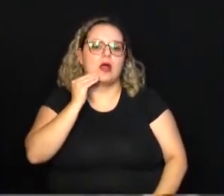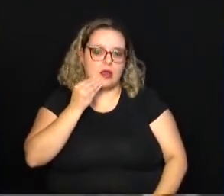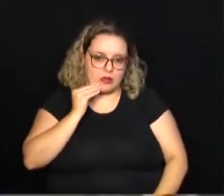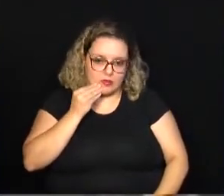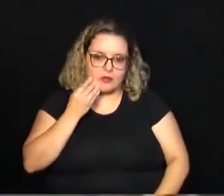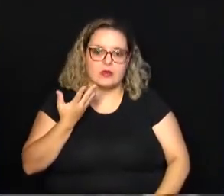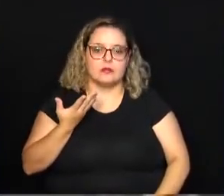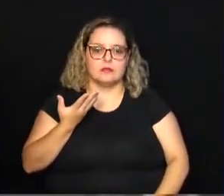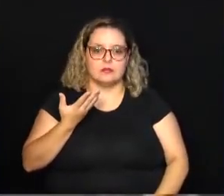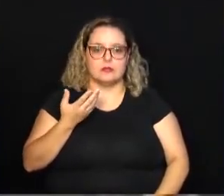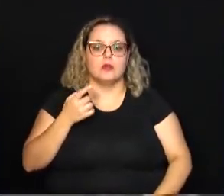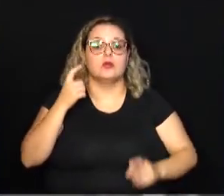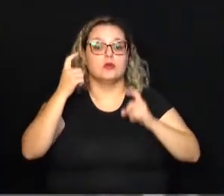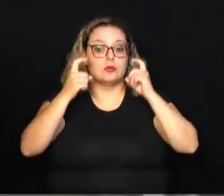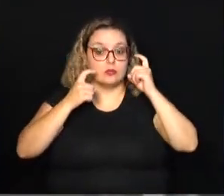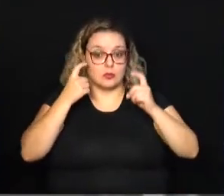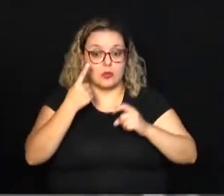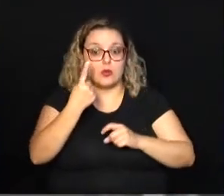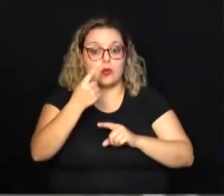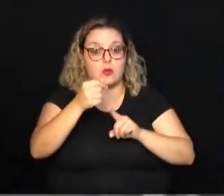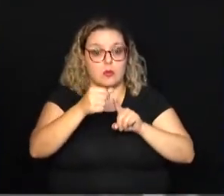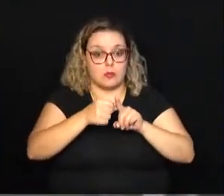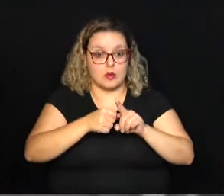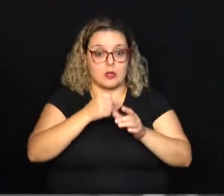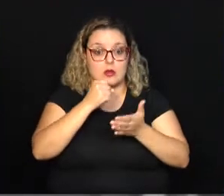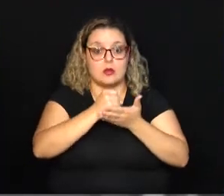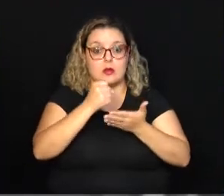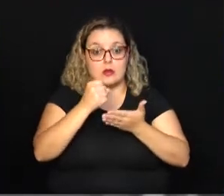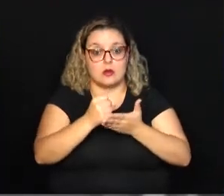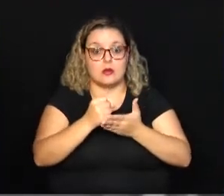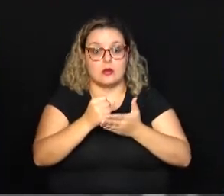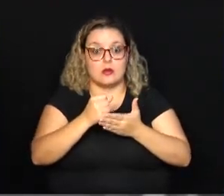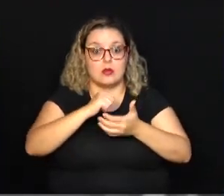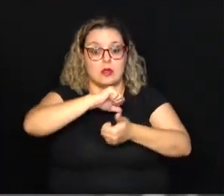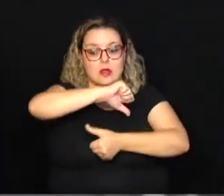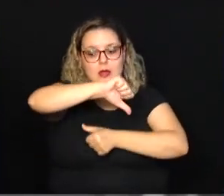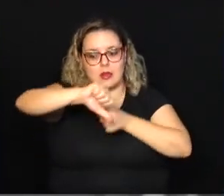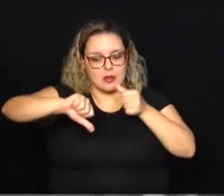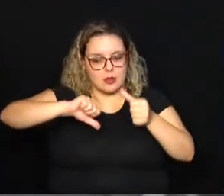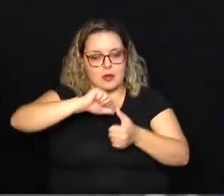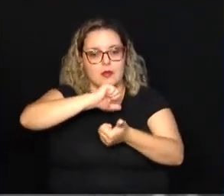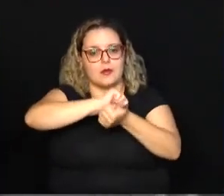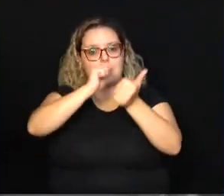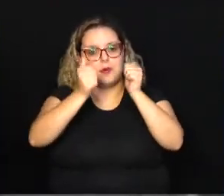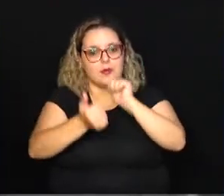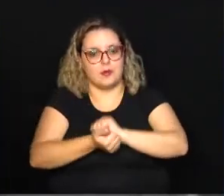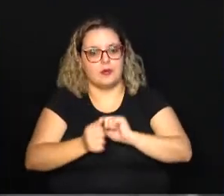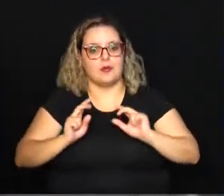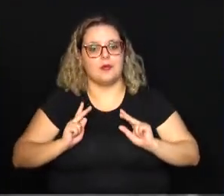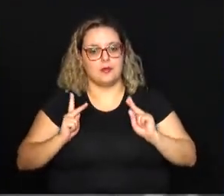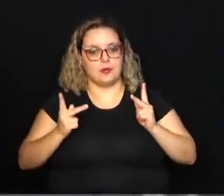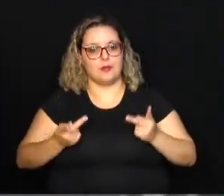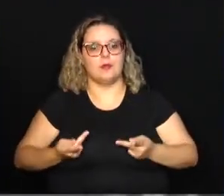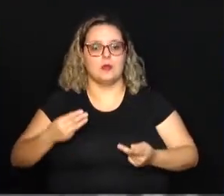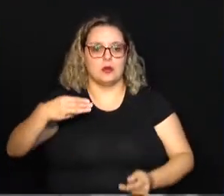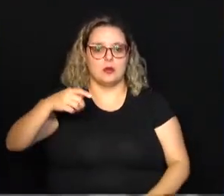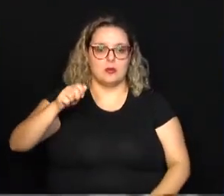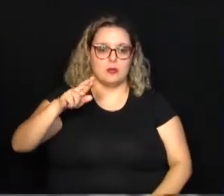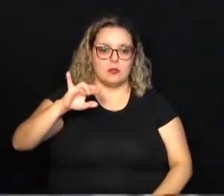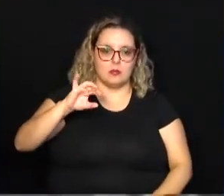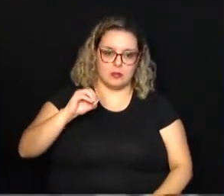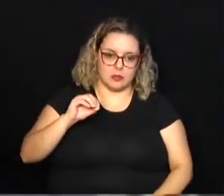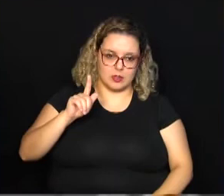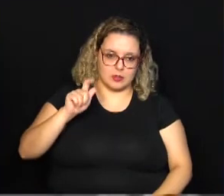me preocupando, eu tenho 1 mês, já estou contratando, estou refazendo o setor de humanização do Hospital Mário Gatti e estou ampliando